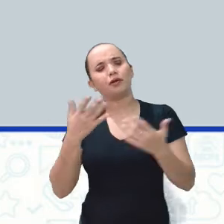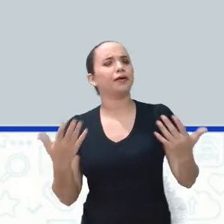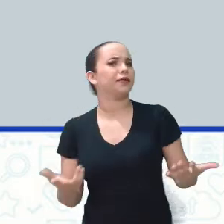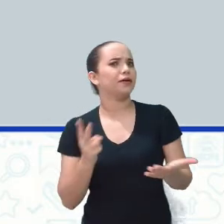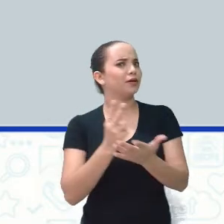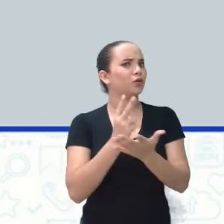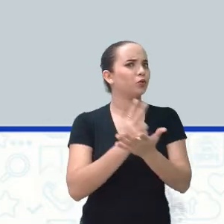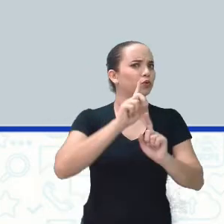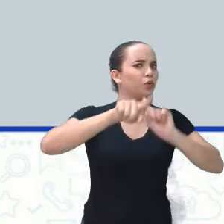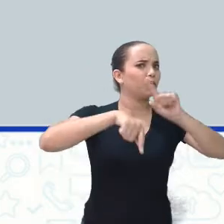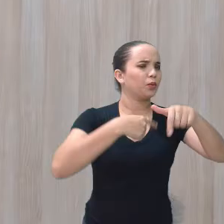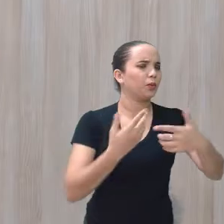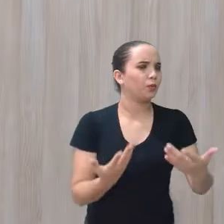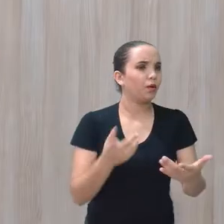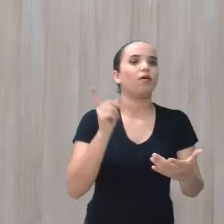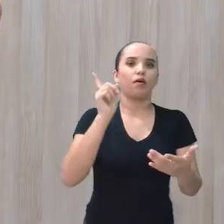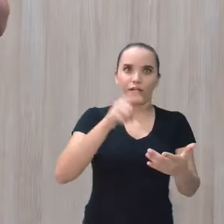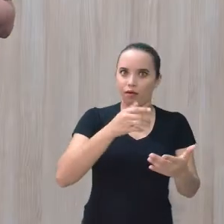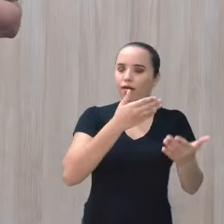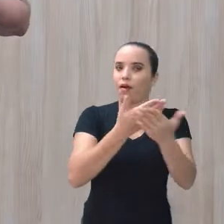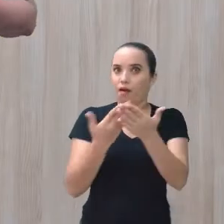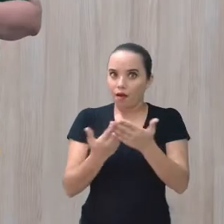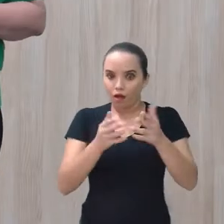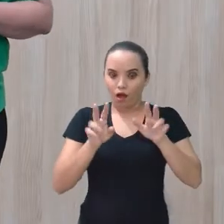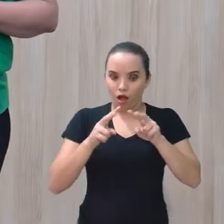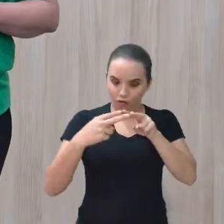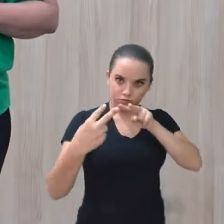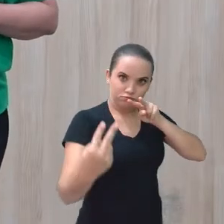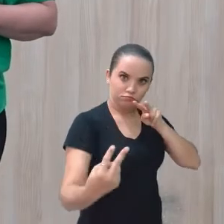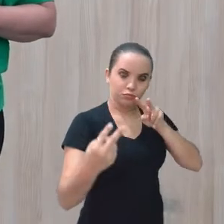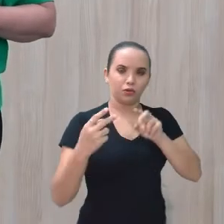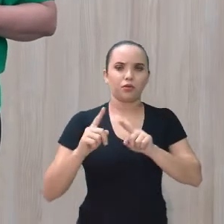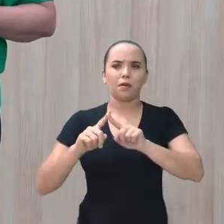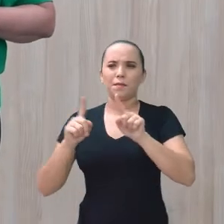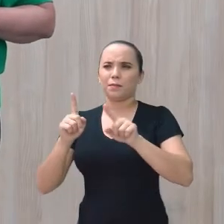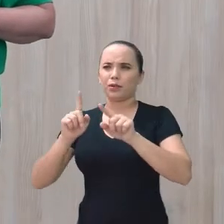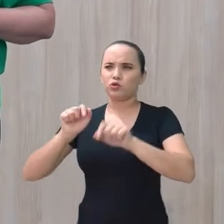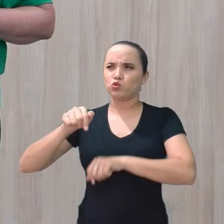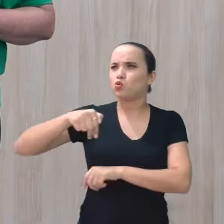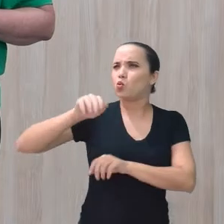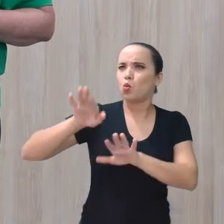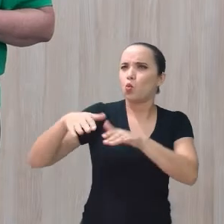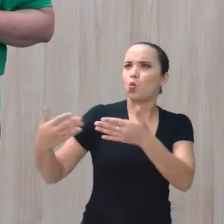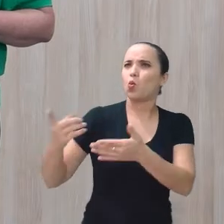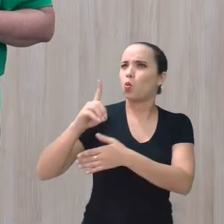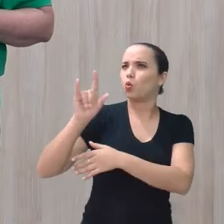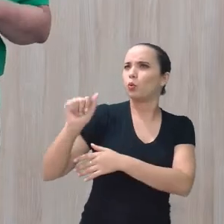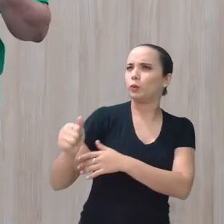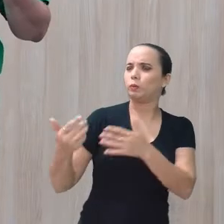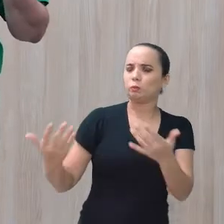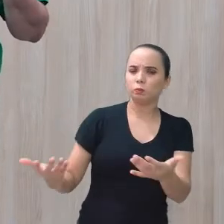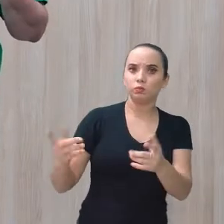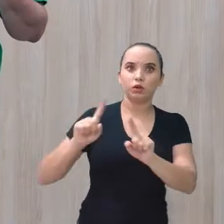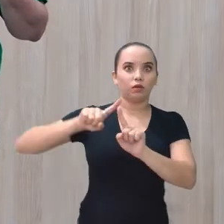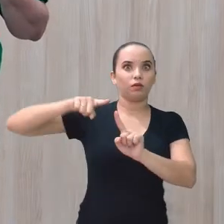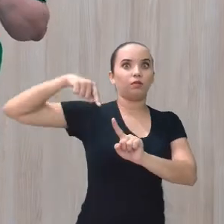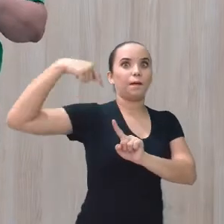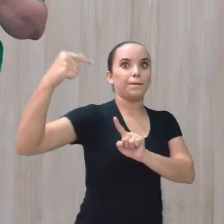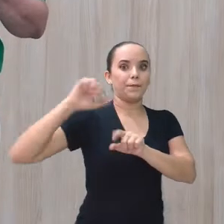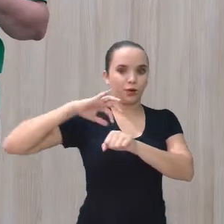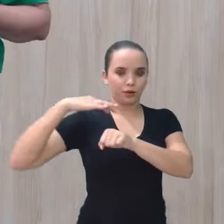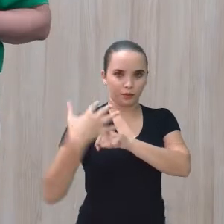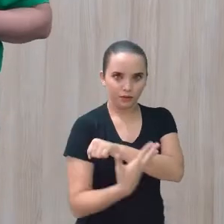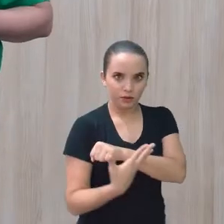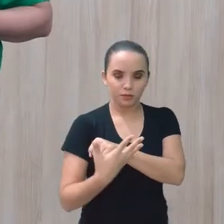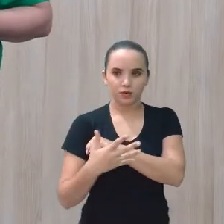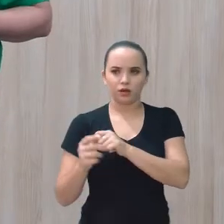aulas remotas, né? Quando? Após a pandemia. E o quê? O que